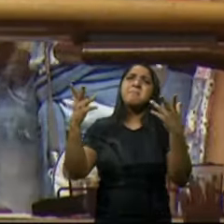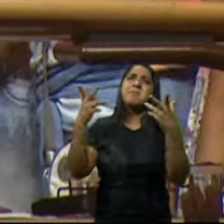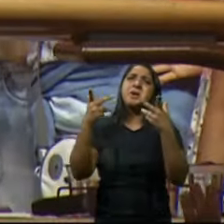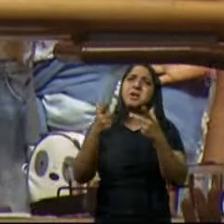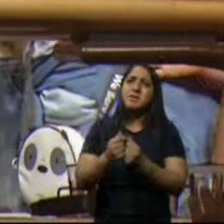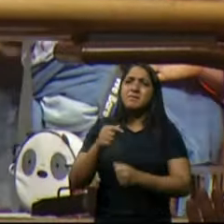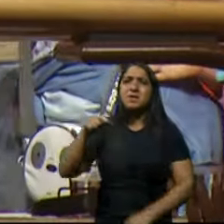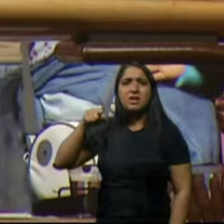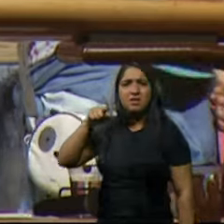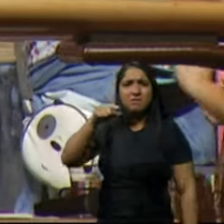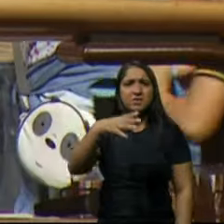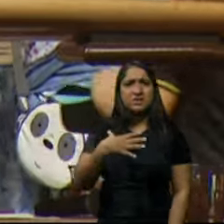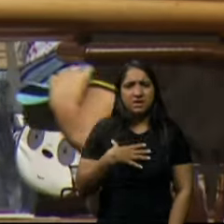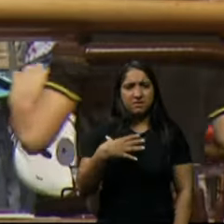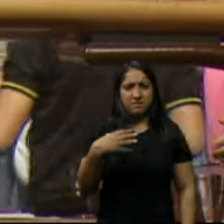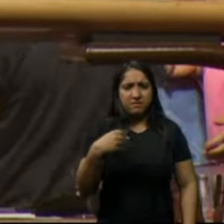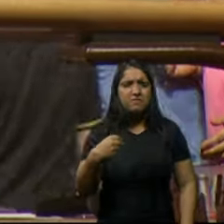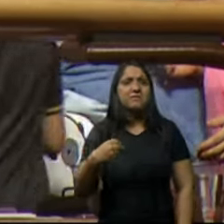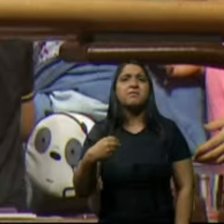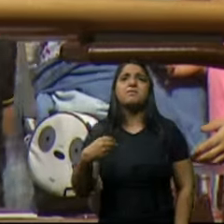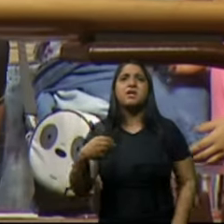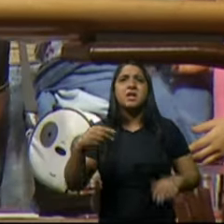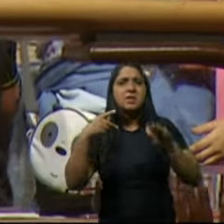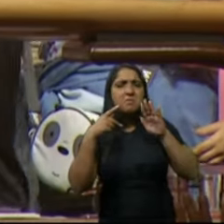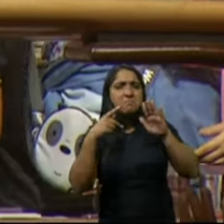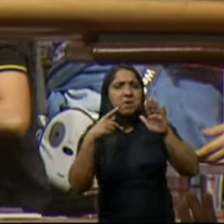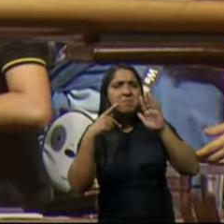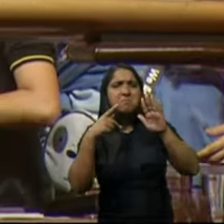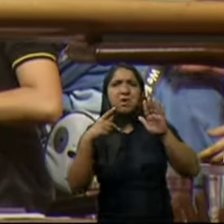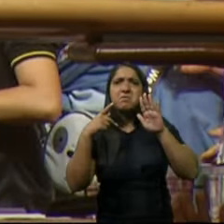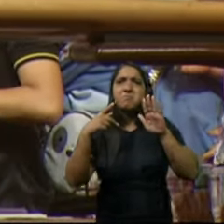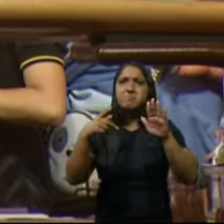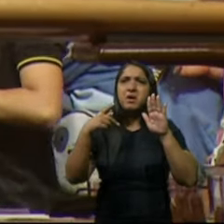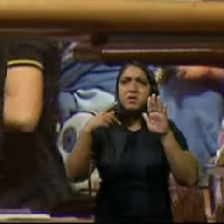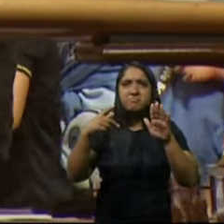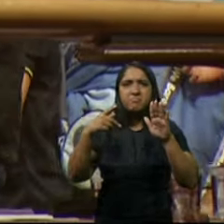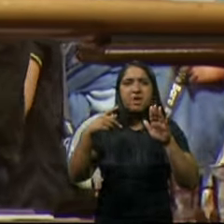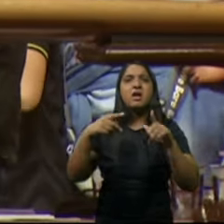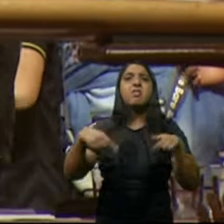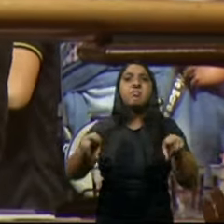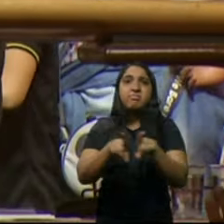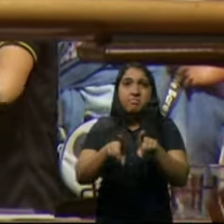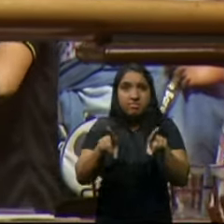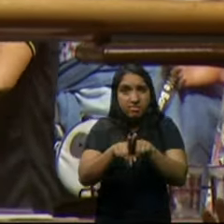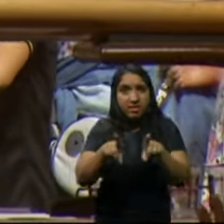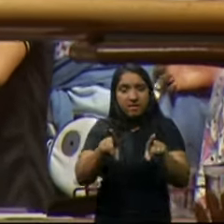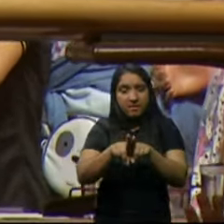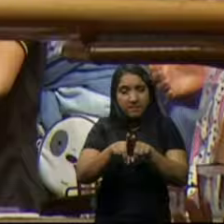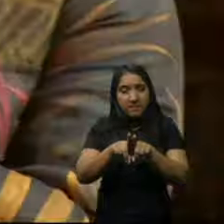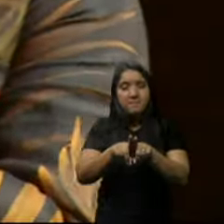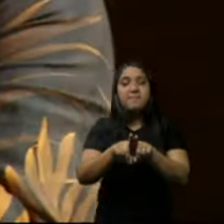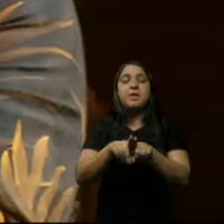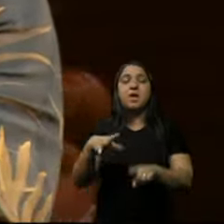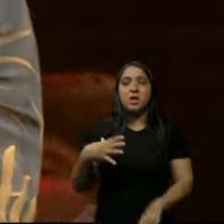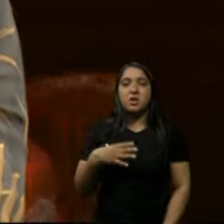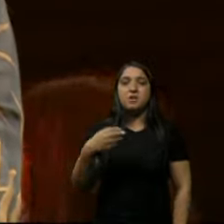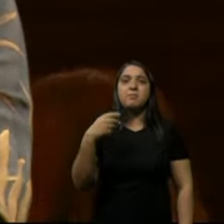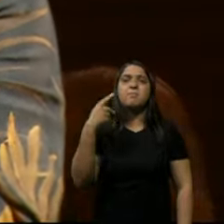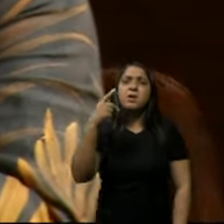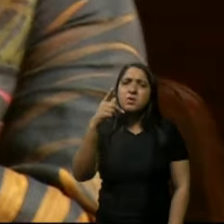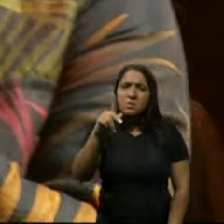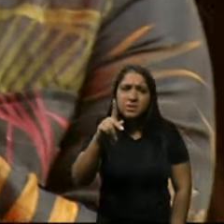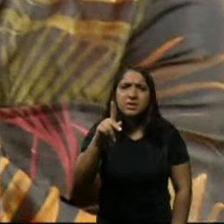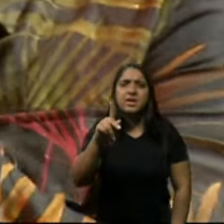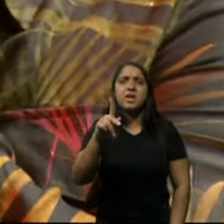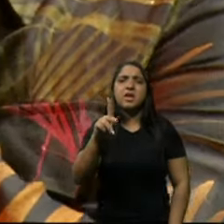profeta recauchut babá roko 12 polegadas o mesmo está sob seu irmão na palavra na pregação ele é um